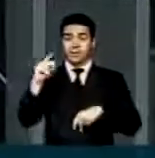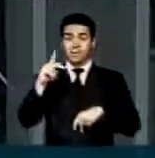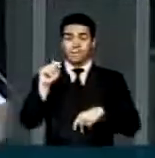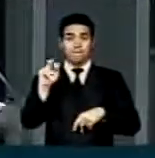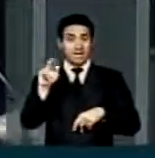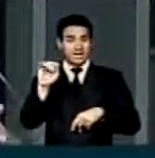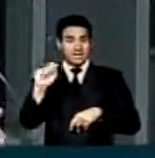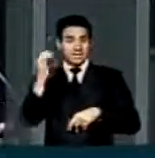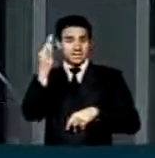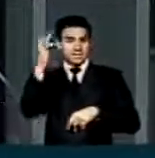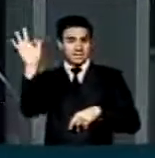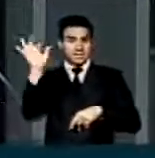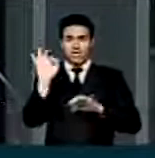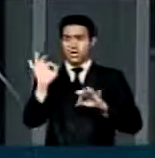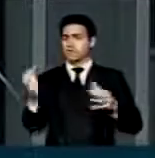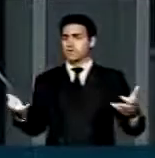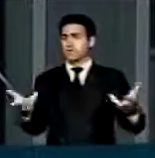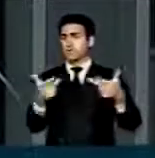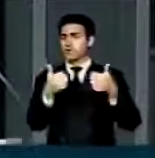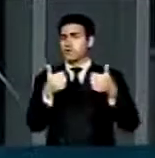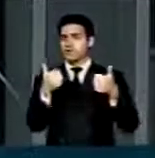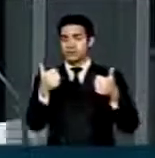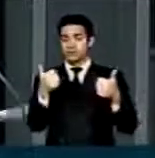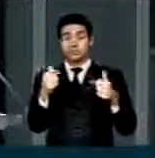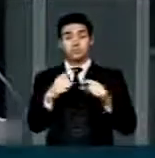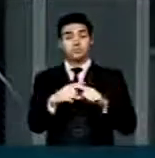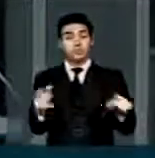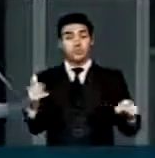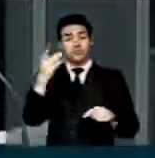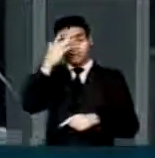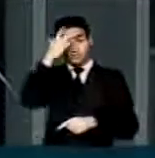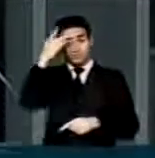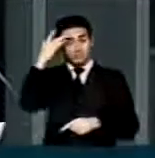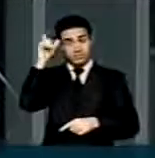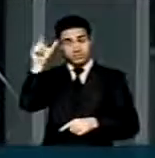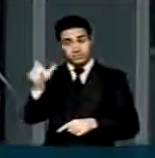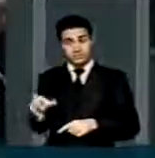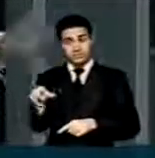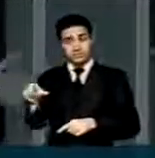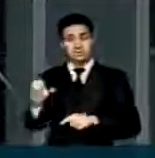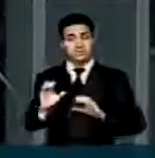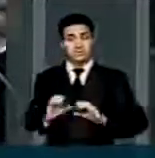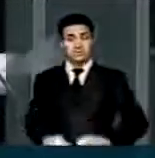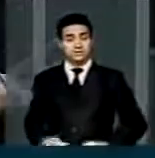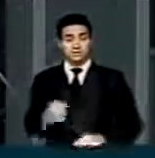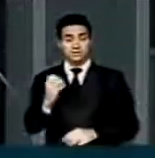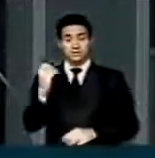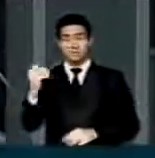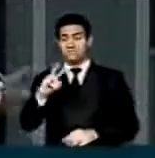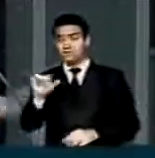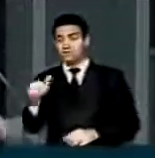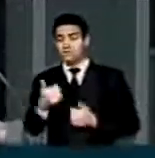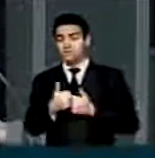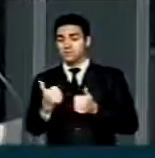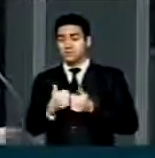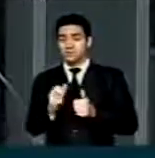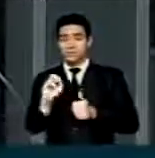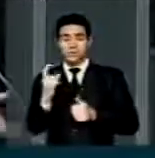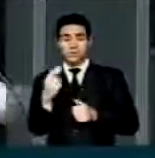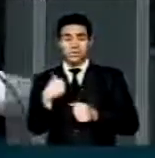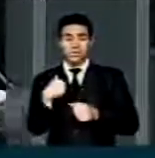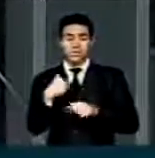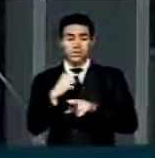uma coisa fantástica e extraordinária. E quando um cidadão ou uma cidadã que viaja de metrô ou de